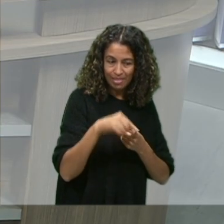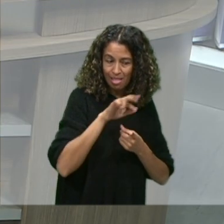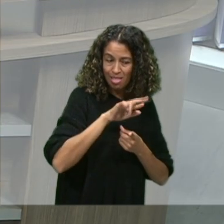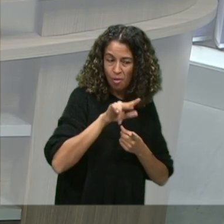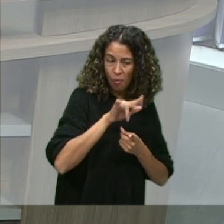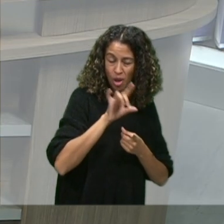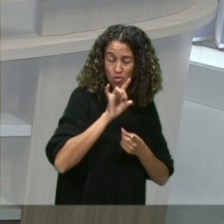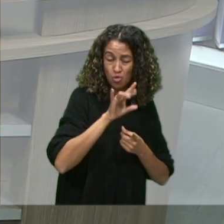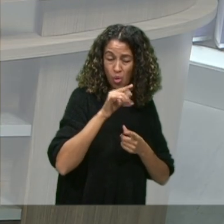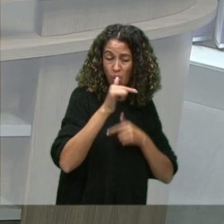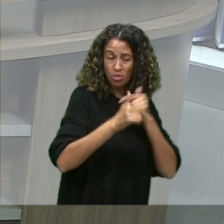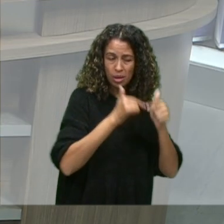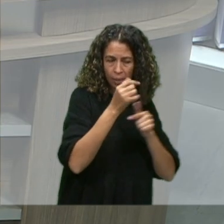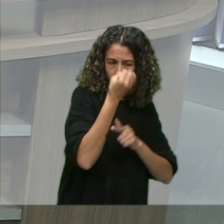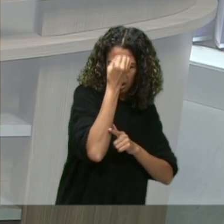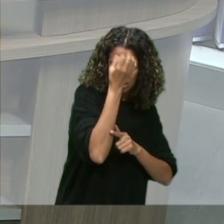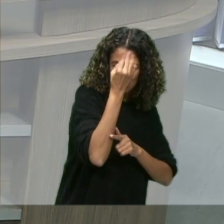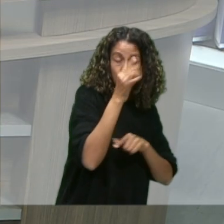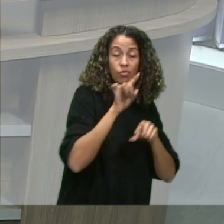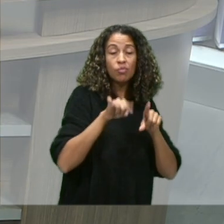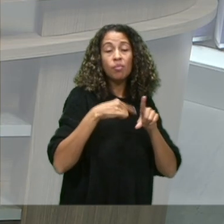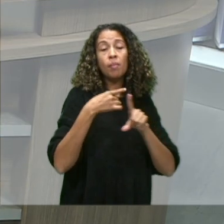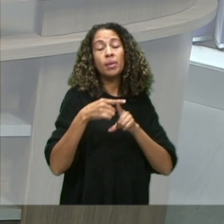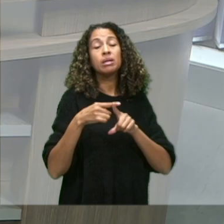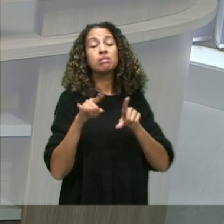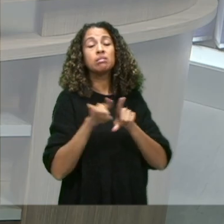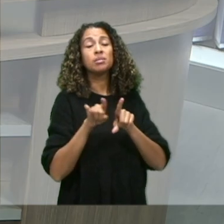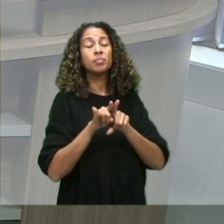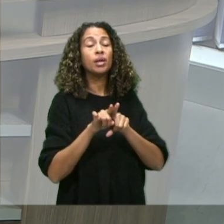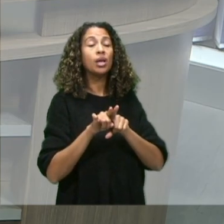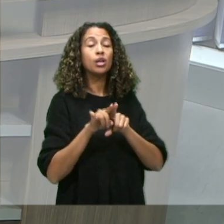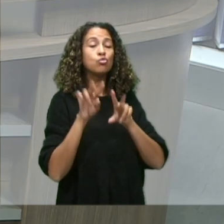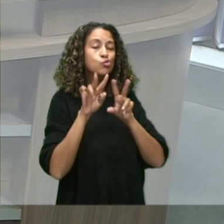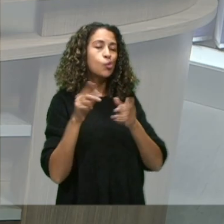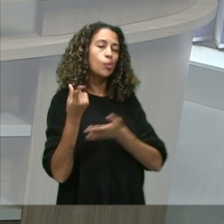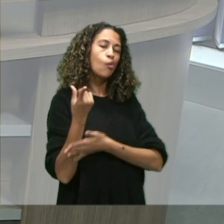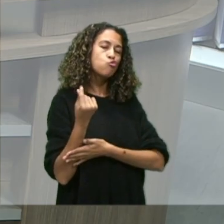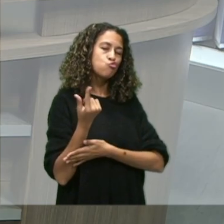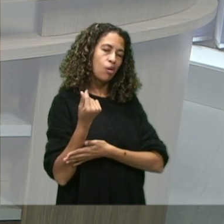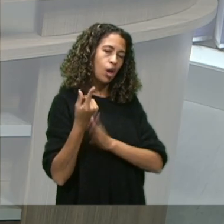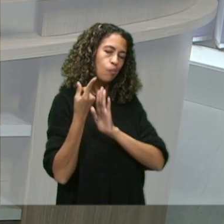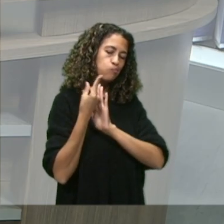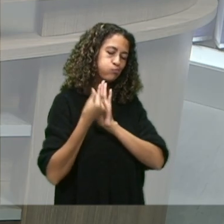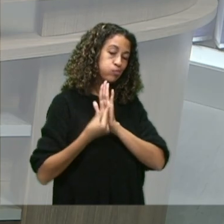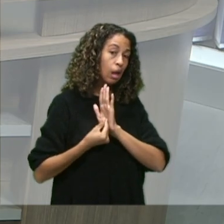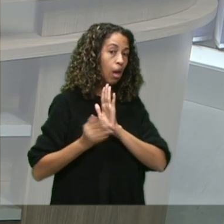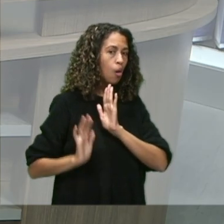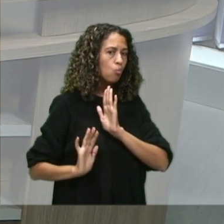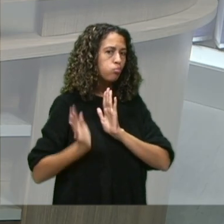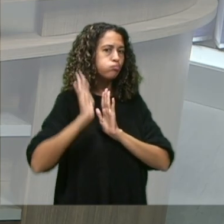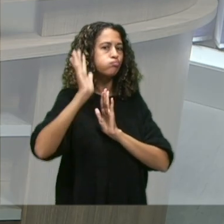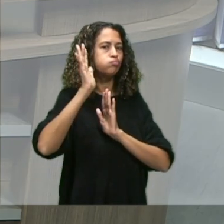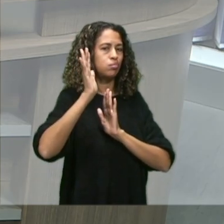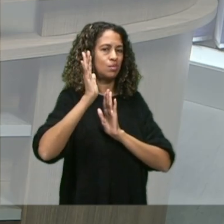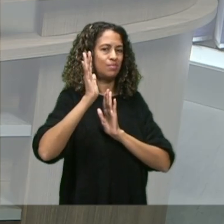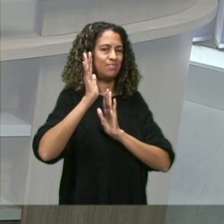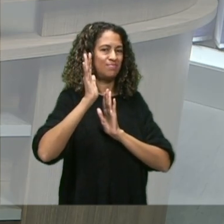teu trabalho criativo e tal, mas sobretudo a questão financeira, como é caro colocar um livro na